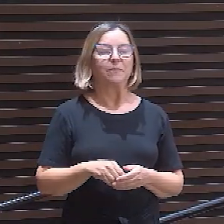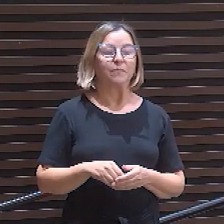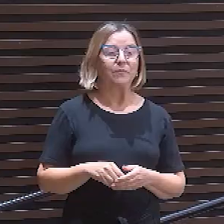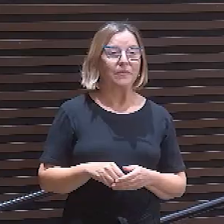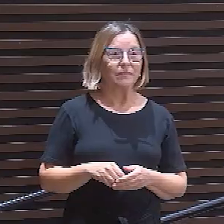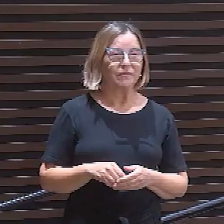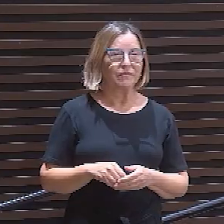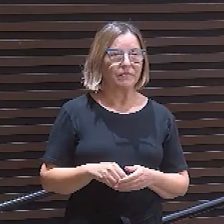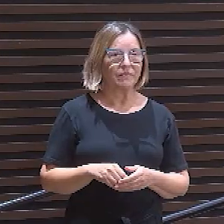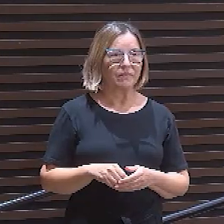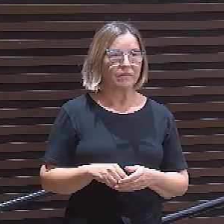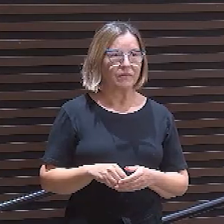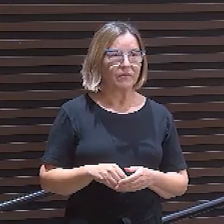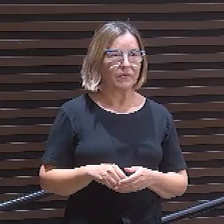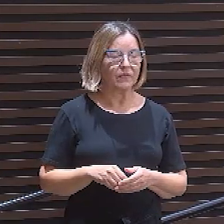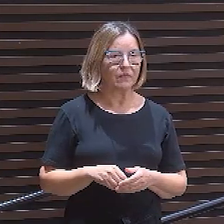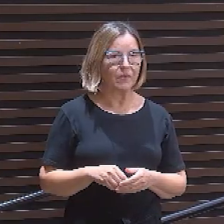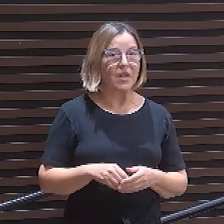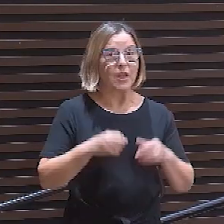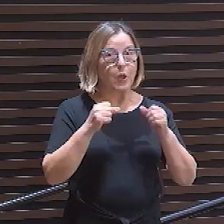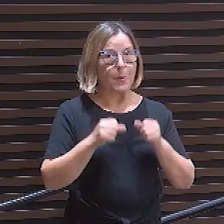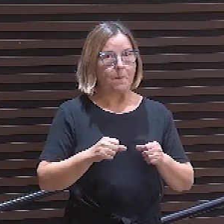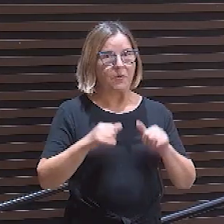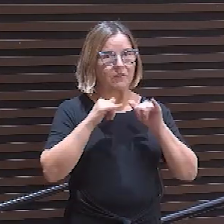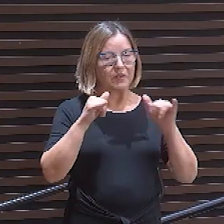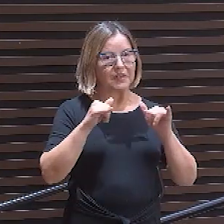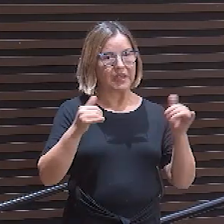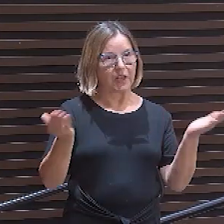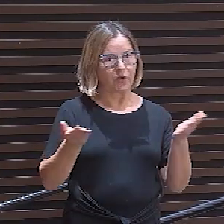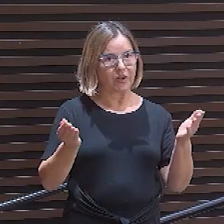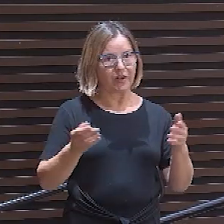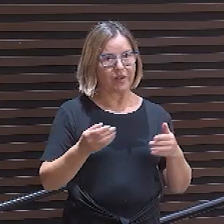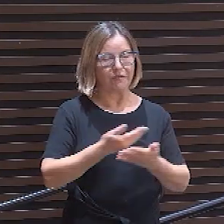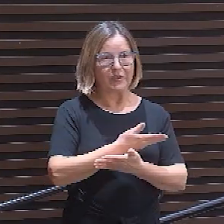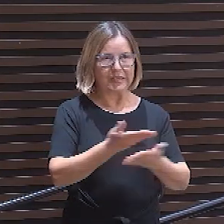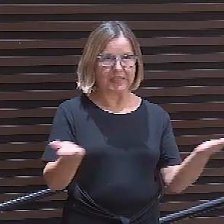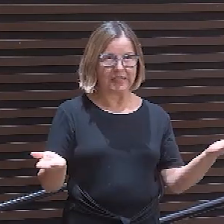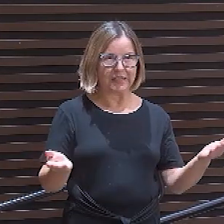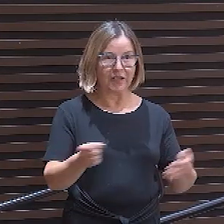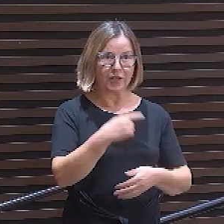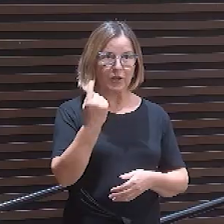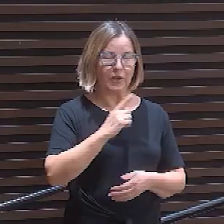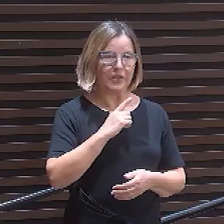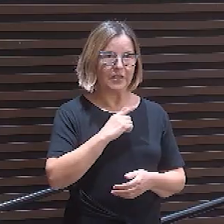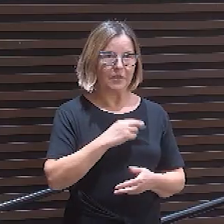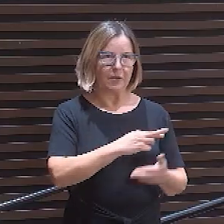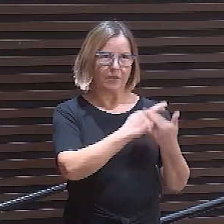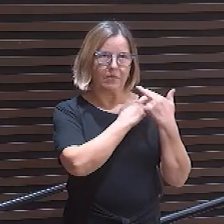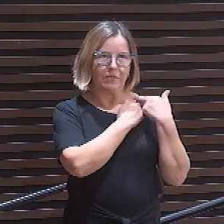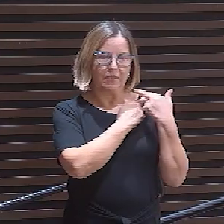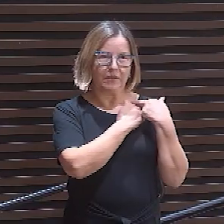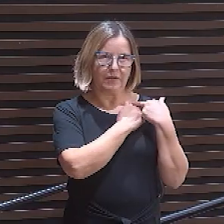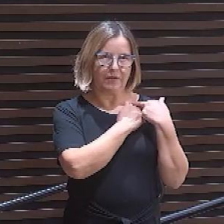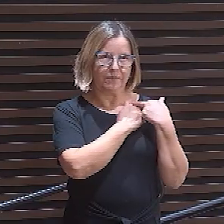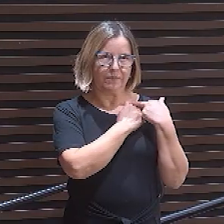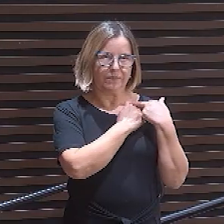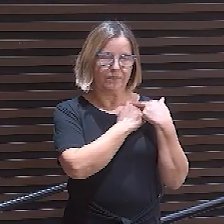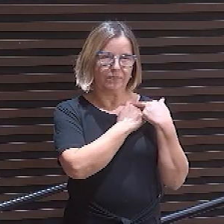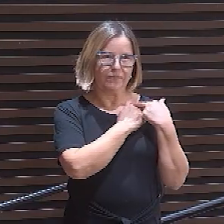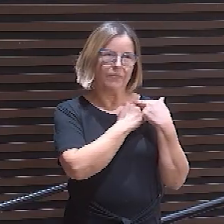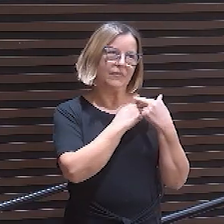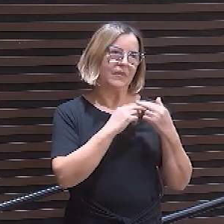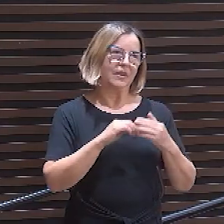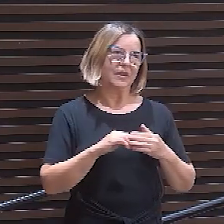avós, que temos a responsabilidade de transferir para os nossos